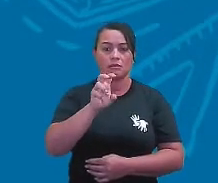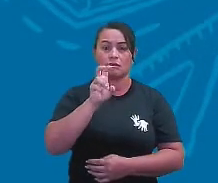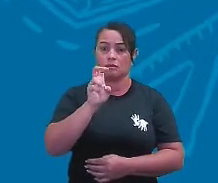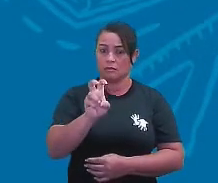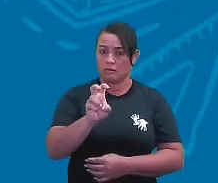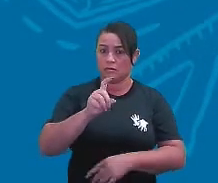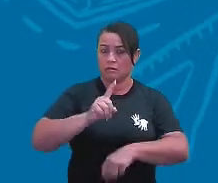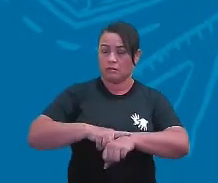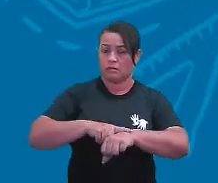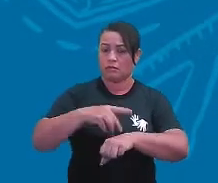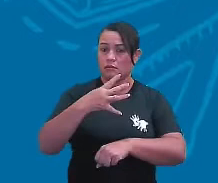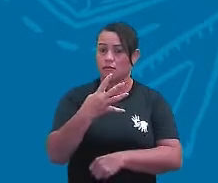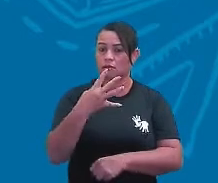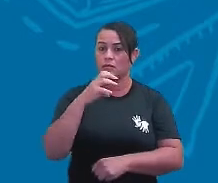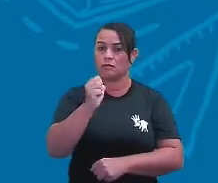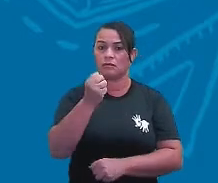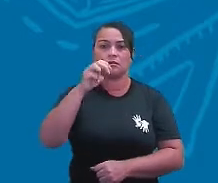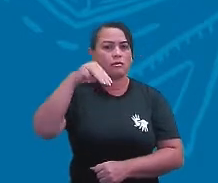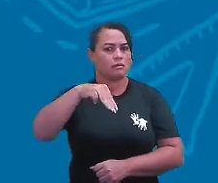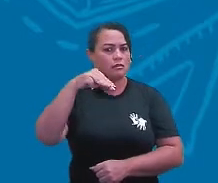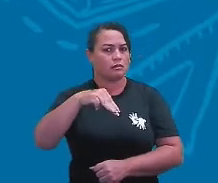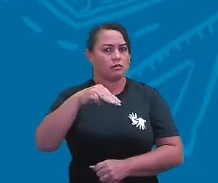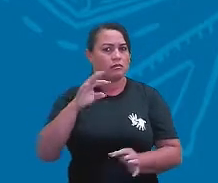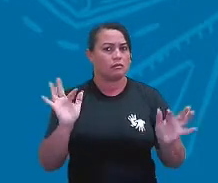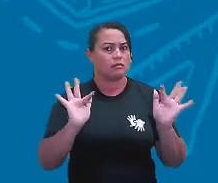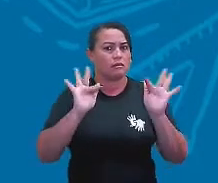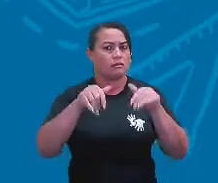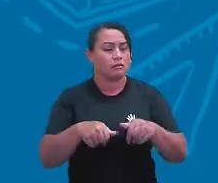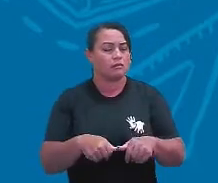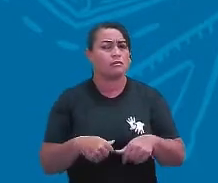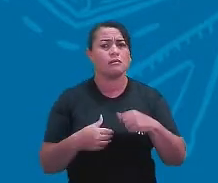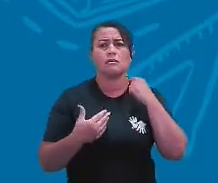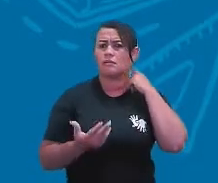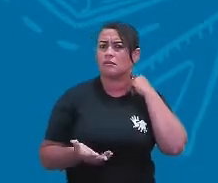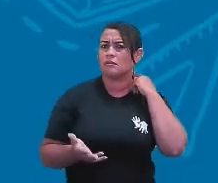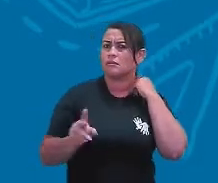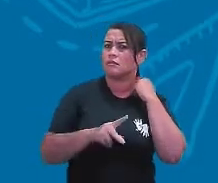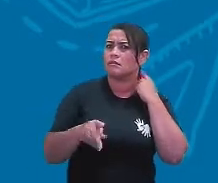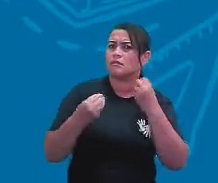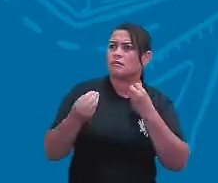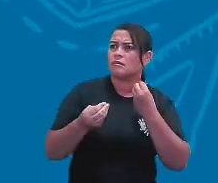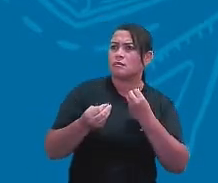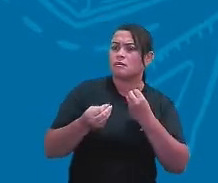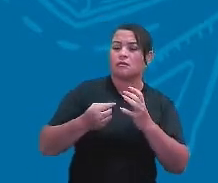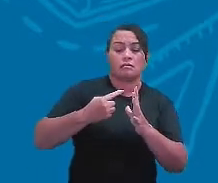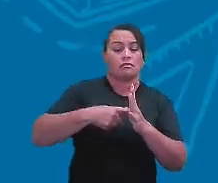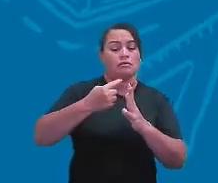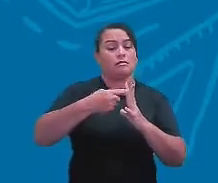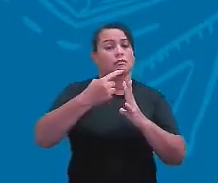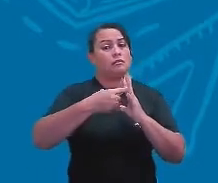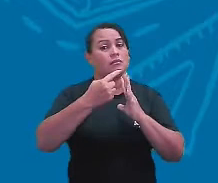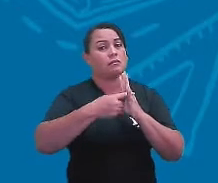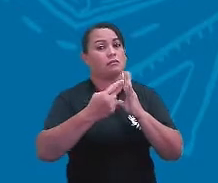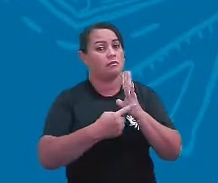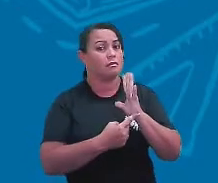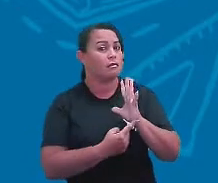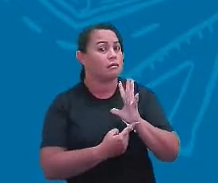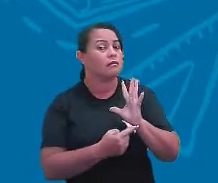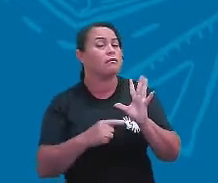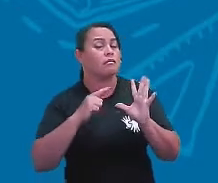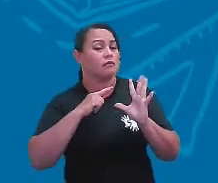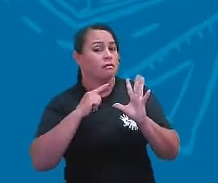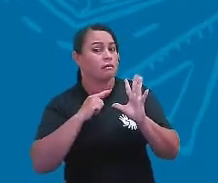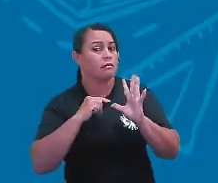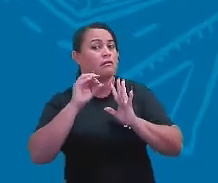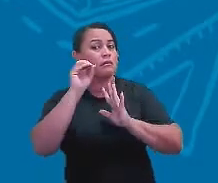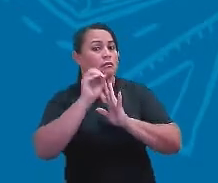48 minutos para completá-lo. Opa, professora, mas no calendário oficial que a gente aí tem,